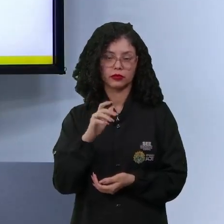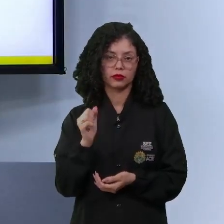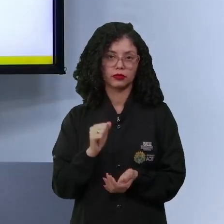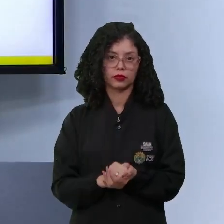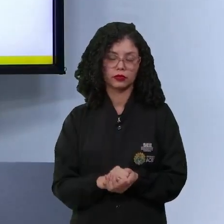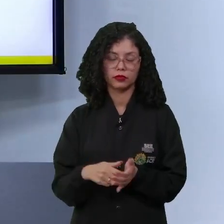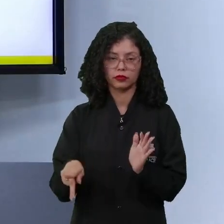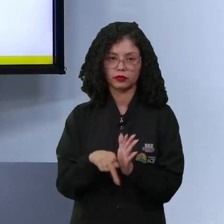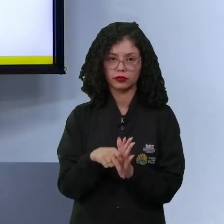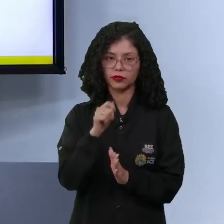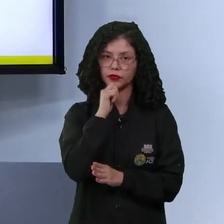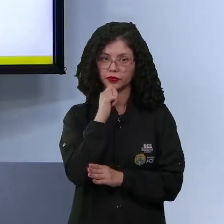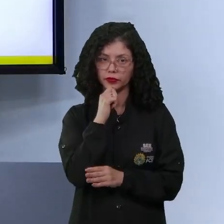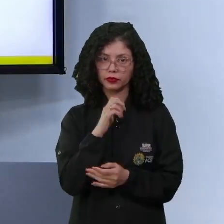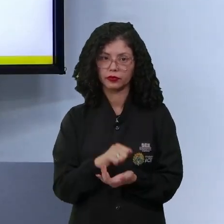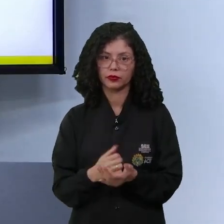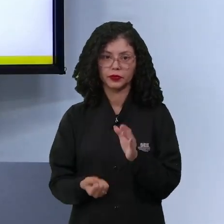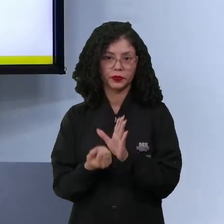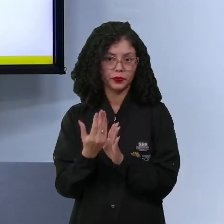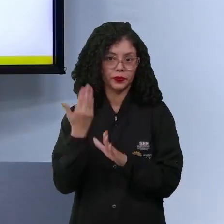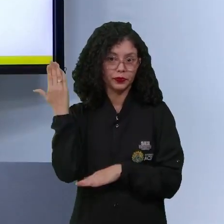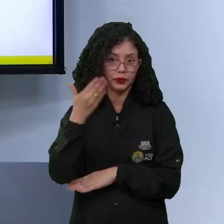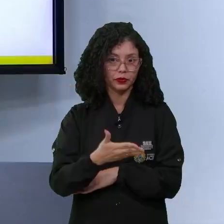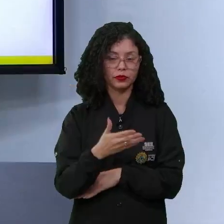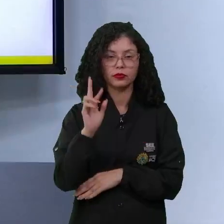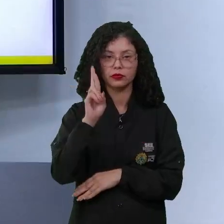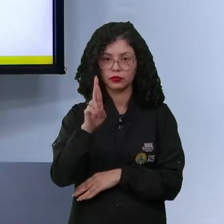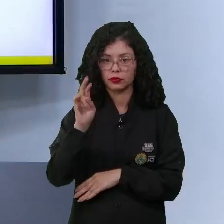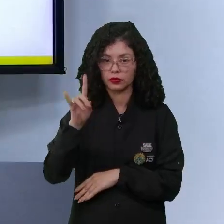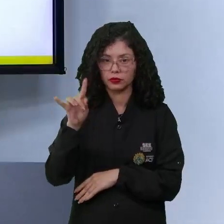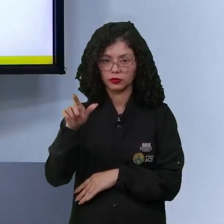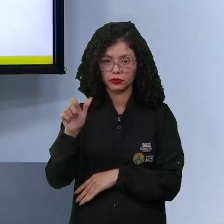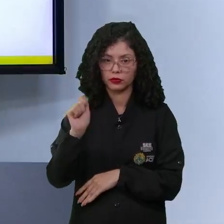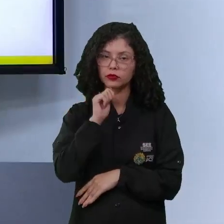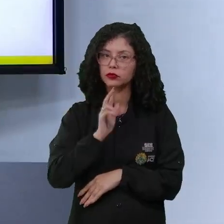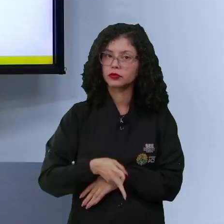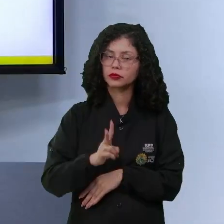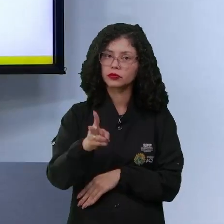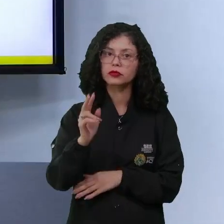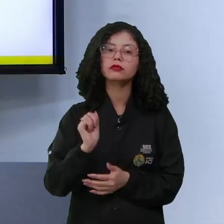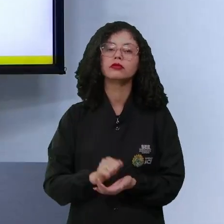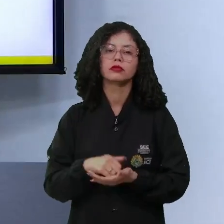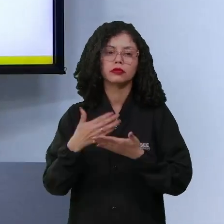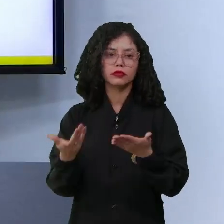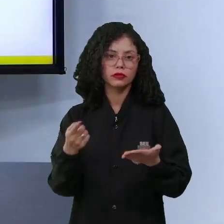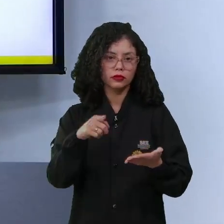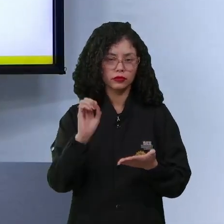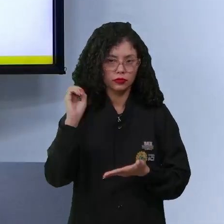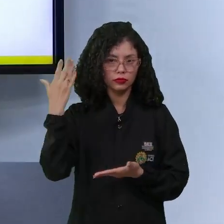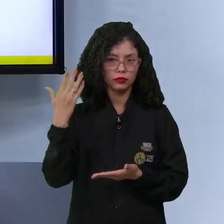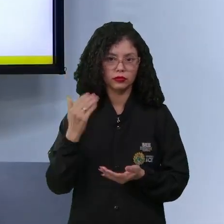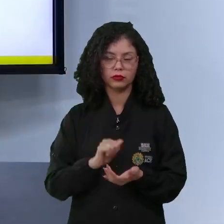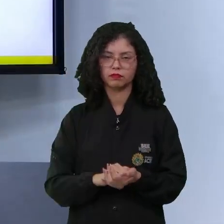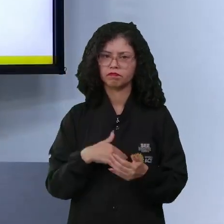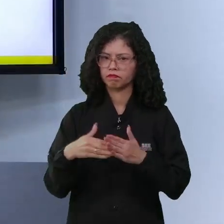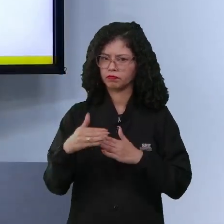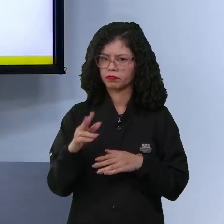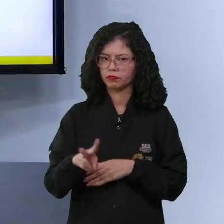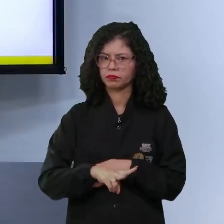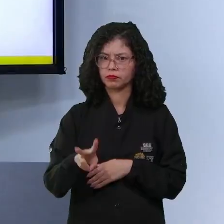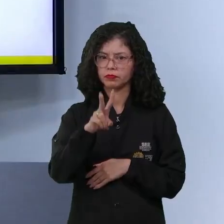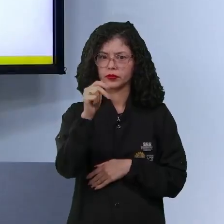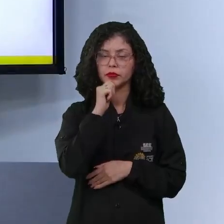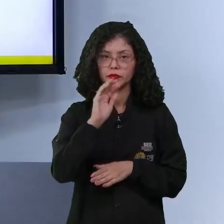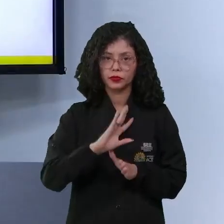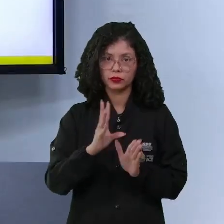diretamente proporcionais se a razão entre elas é uma constante. Nesse caso aqui, não importa o valor que